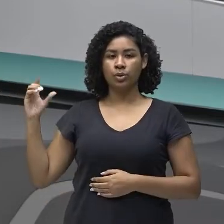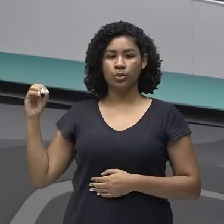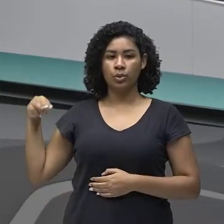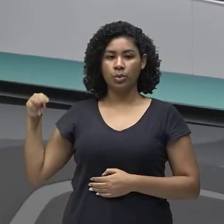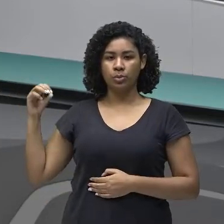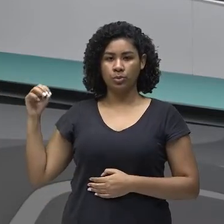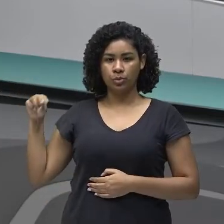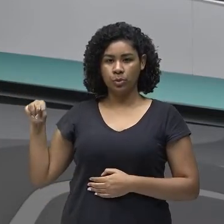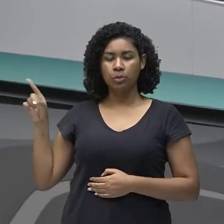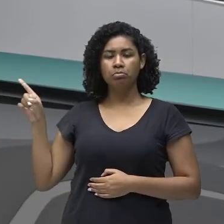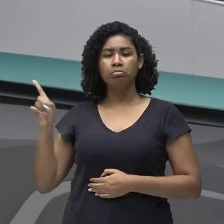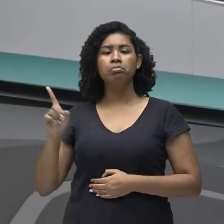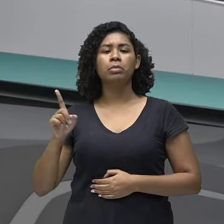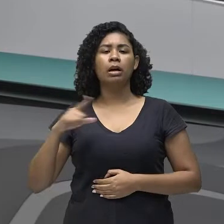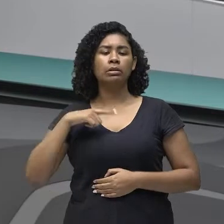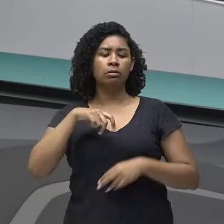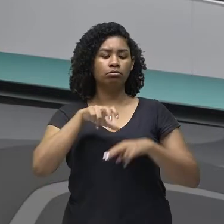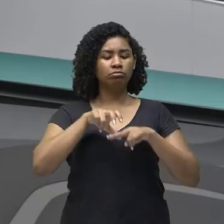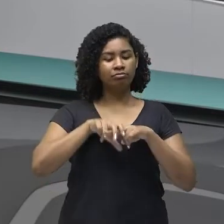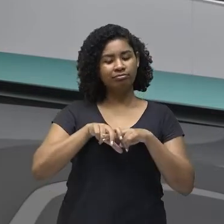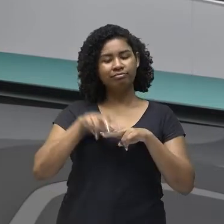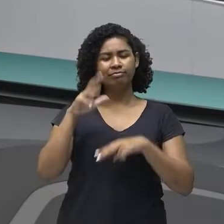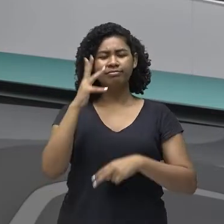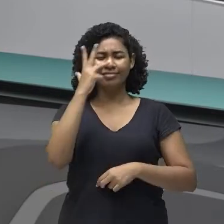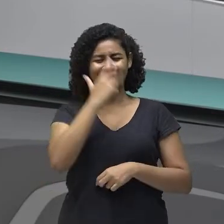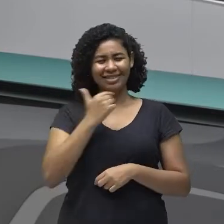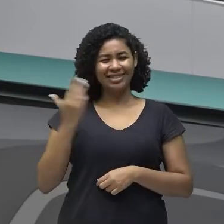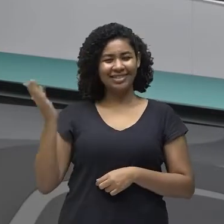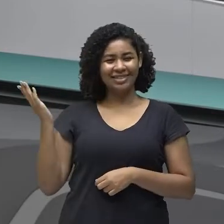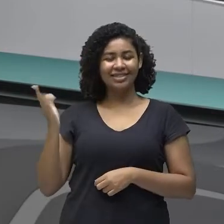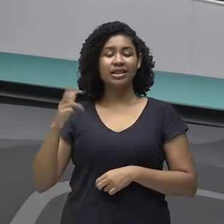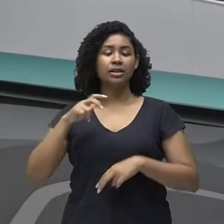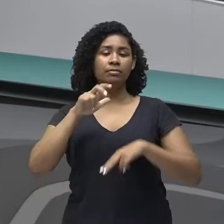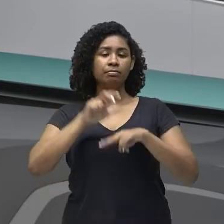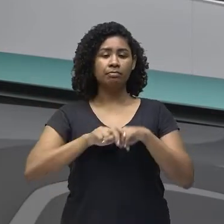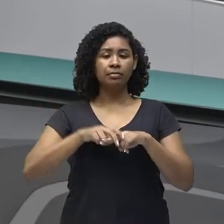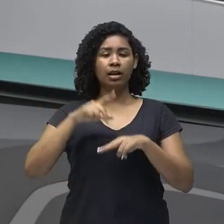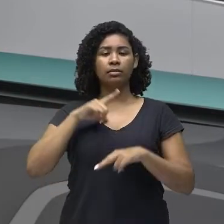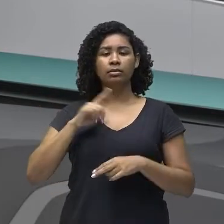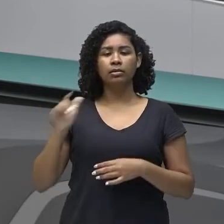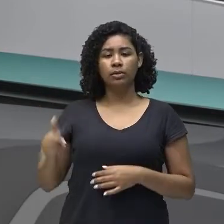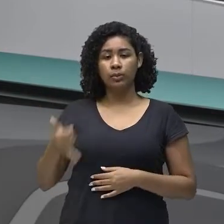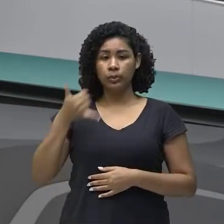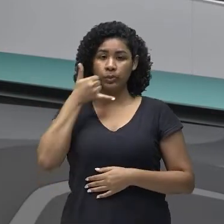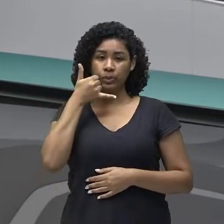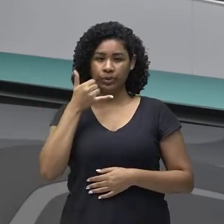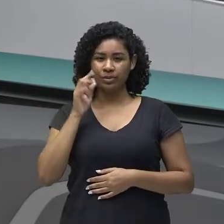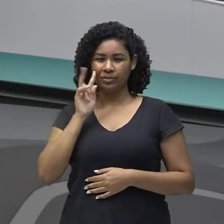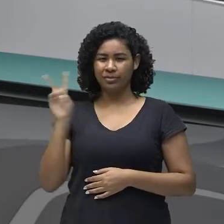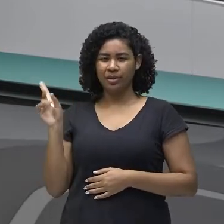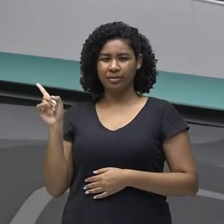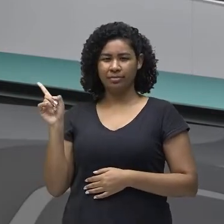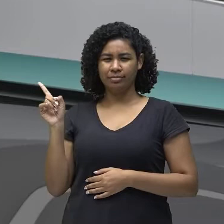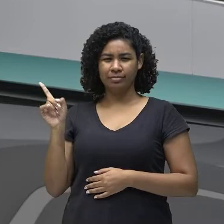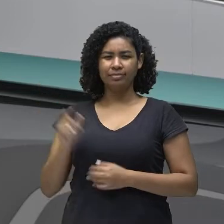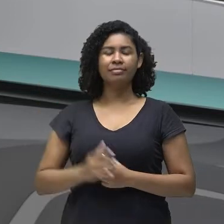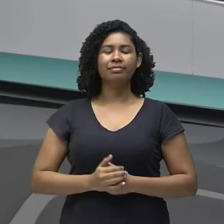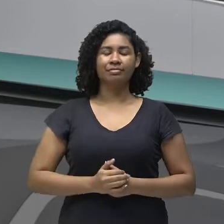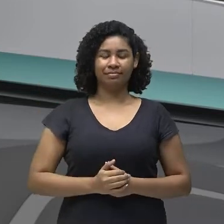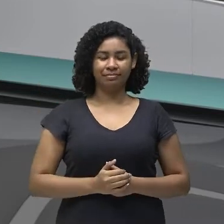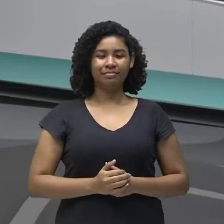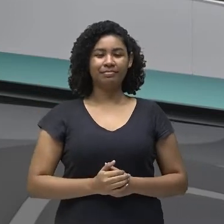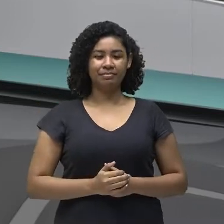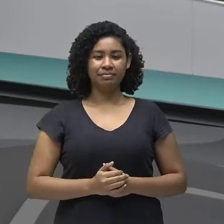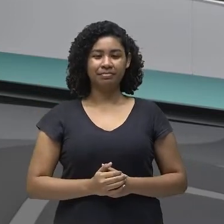tem a imagem dele, tá sentado bonitinho ali, ó, e tá com um cell phone na mão. Observaram? Aqui na frente